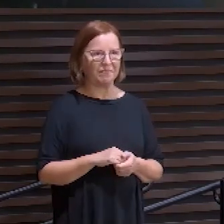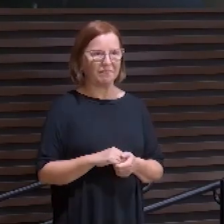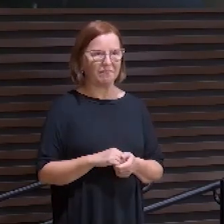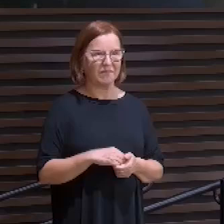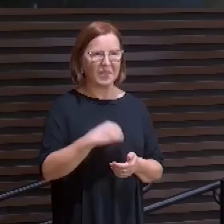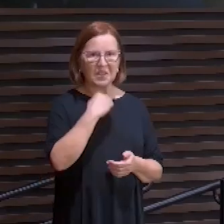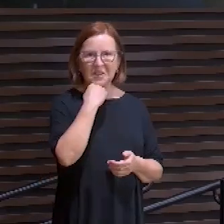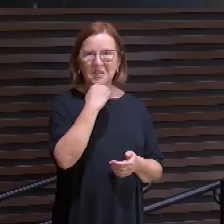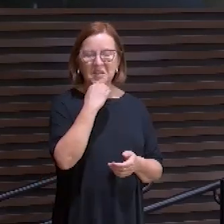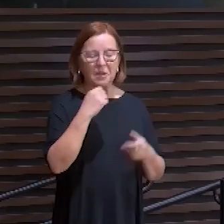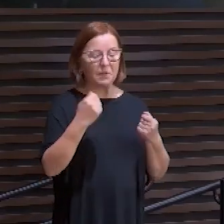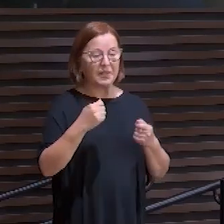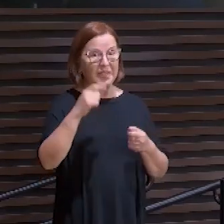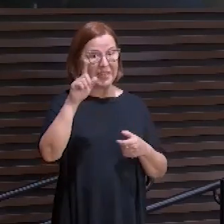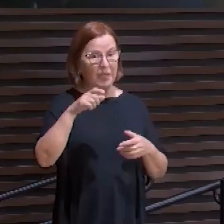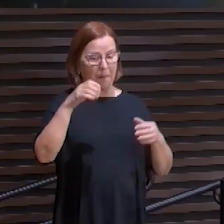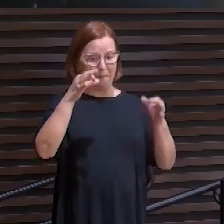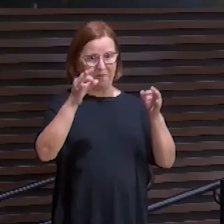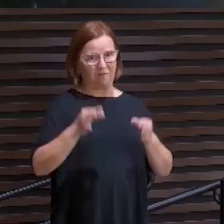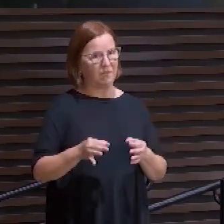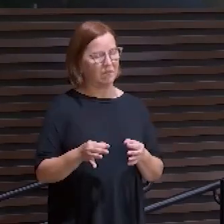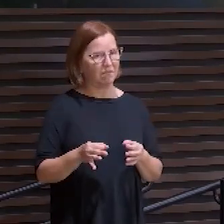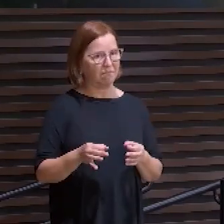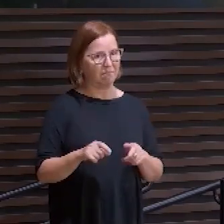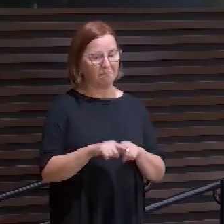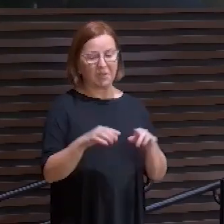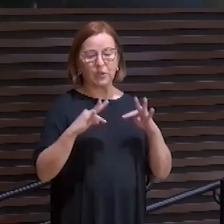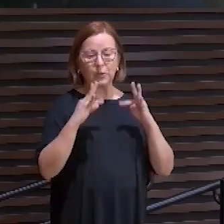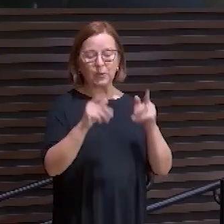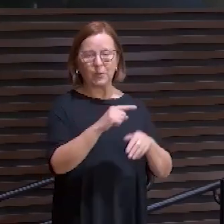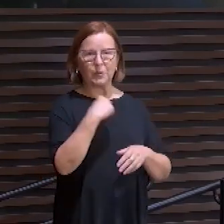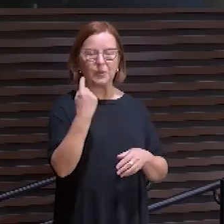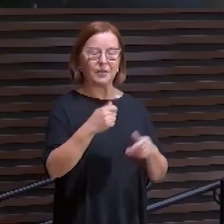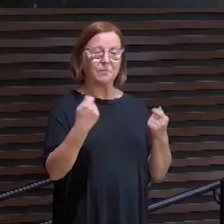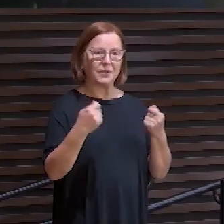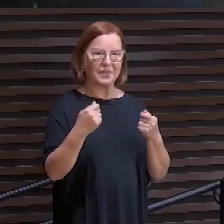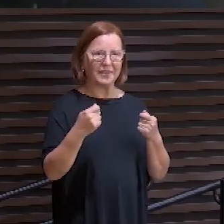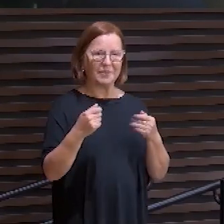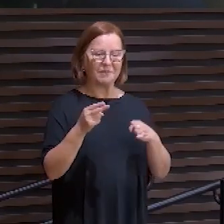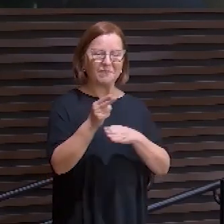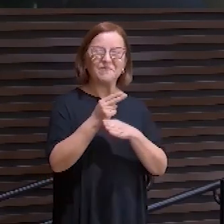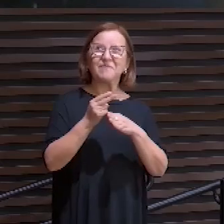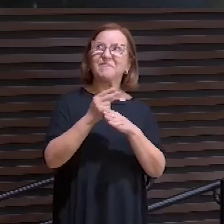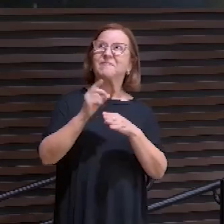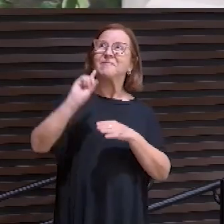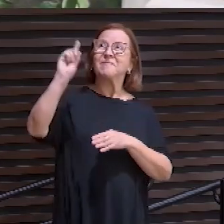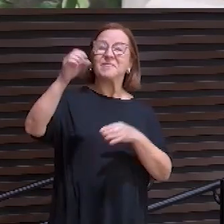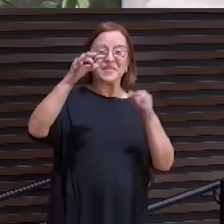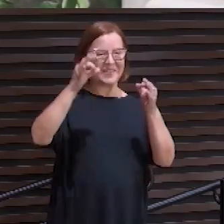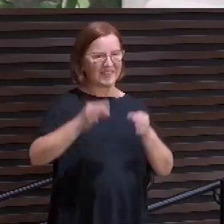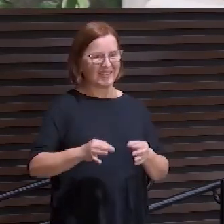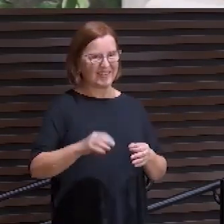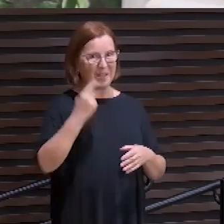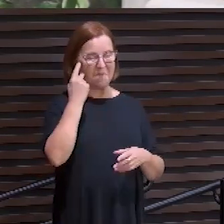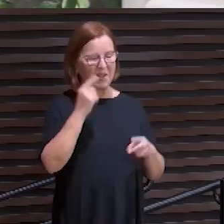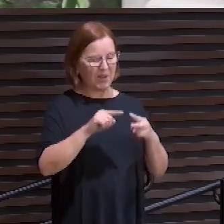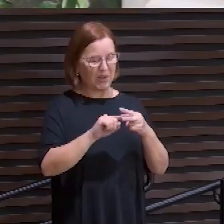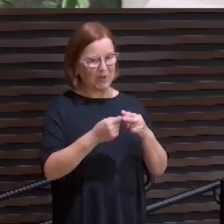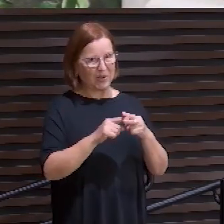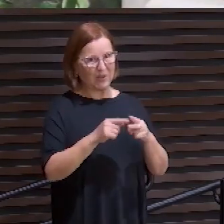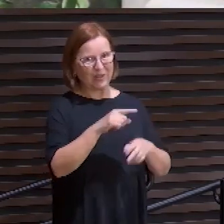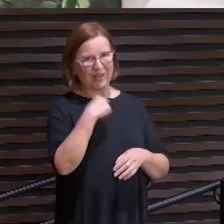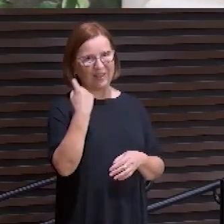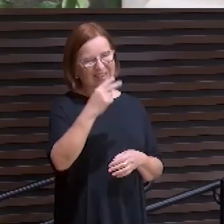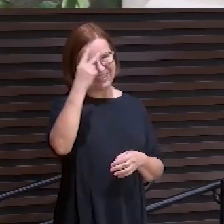precisa ser perfeito, mas todos nós precisamos recorrer ao perfeito para corrigir as nossas